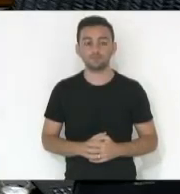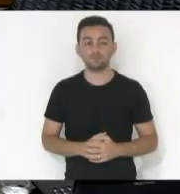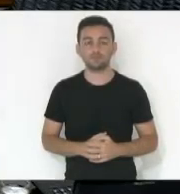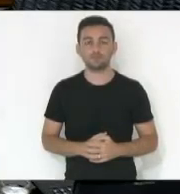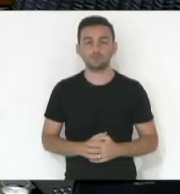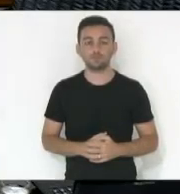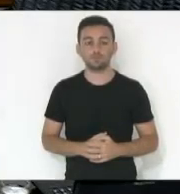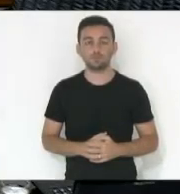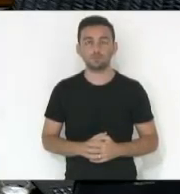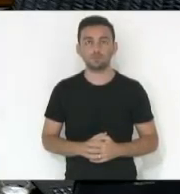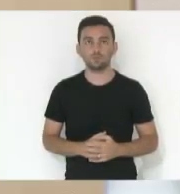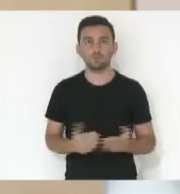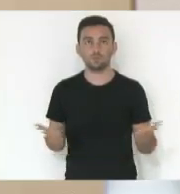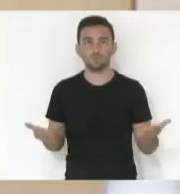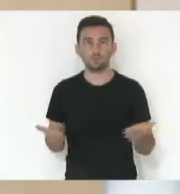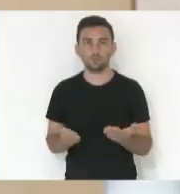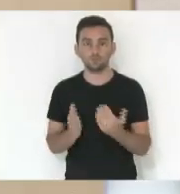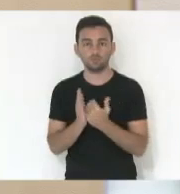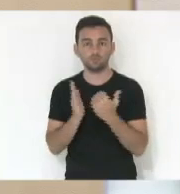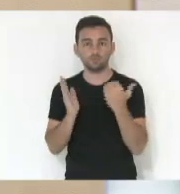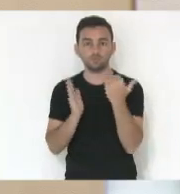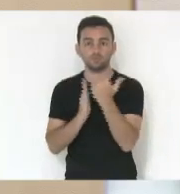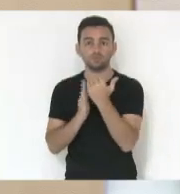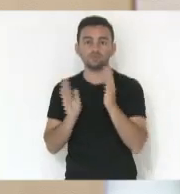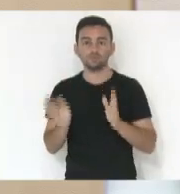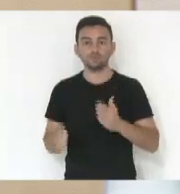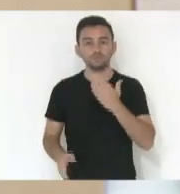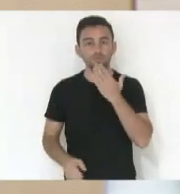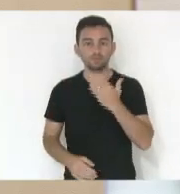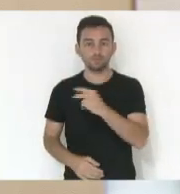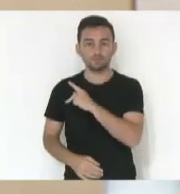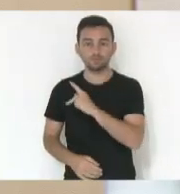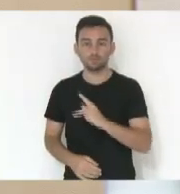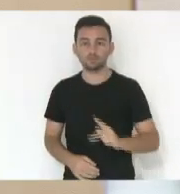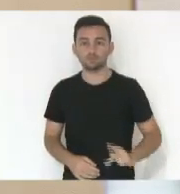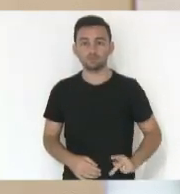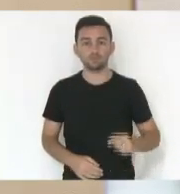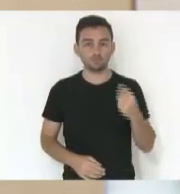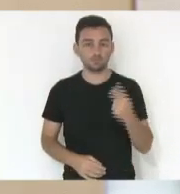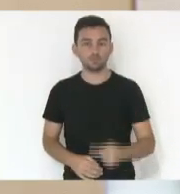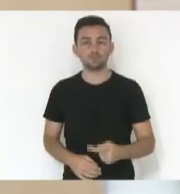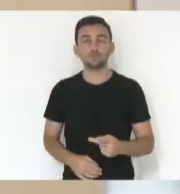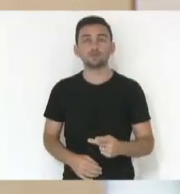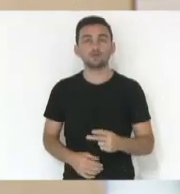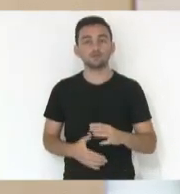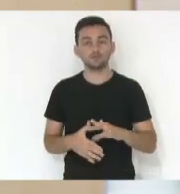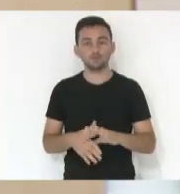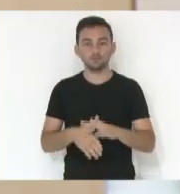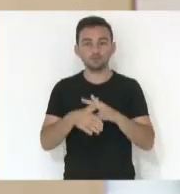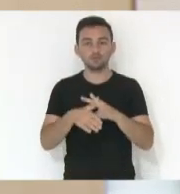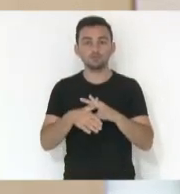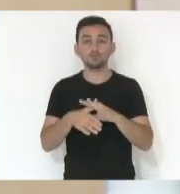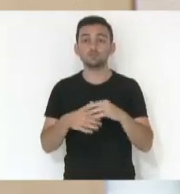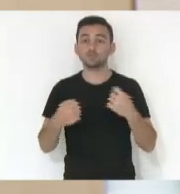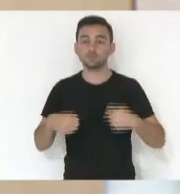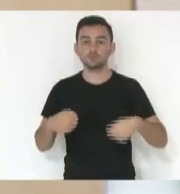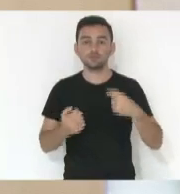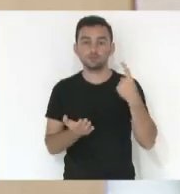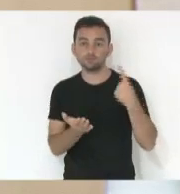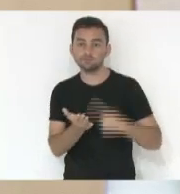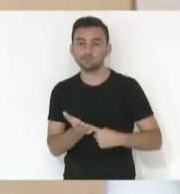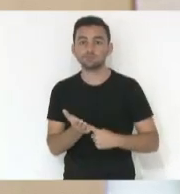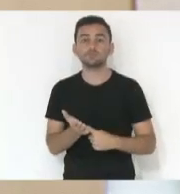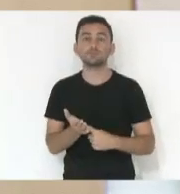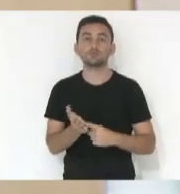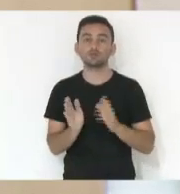Só reforçando, conforme solicitação do presidente da Casa, os líderes têm compromisso com o presidente da